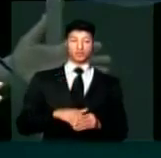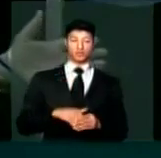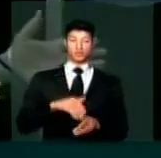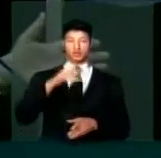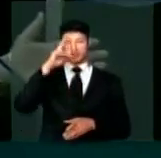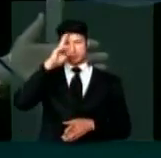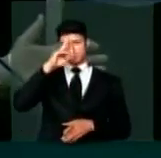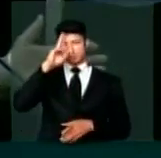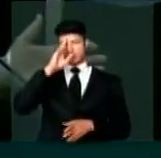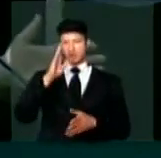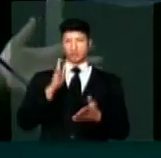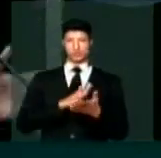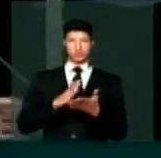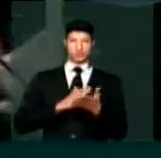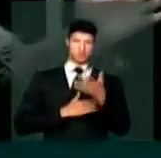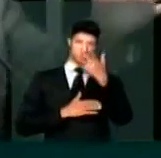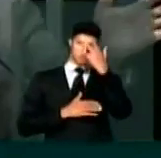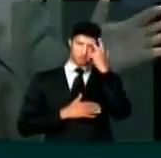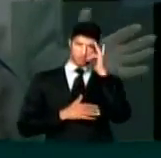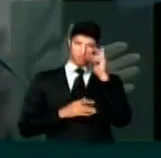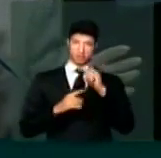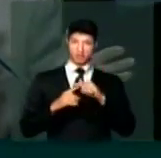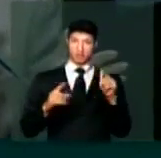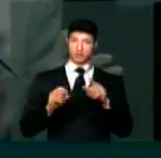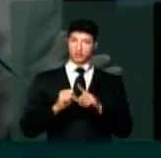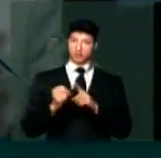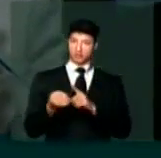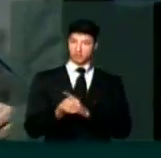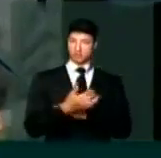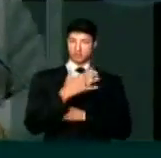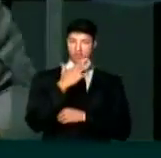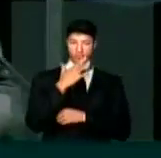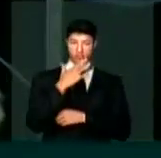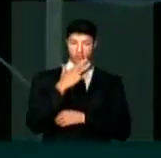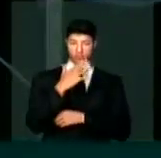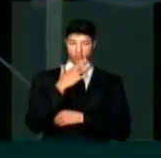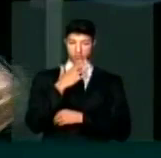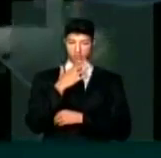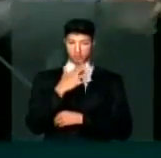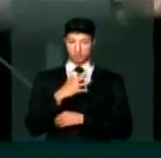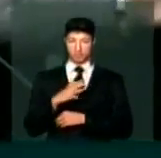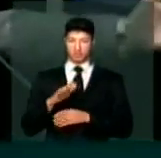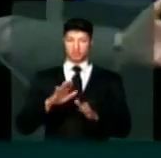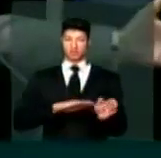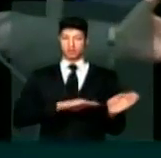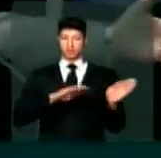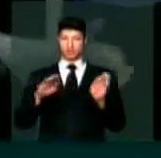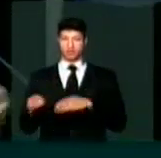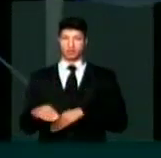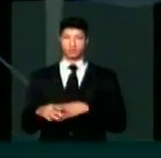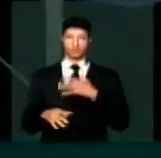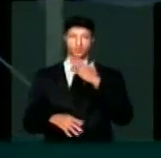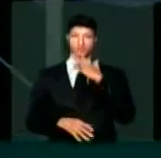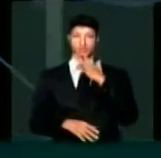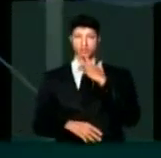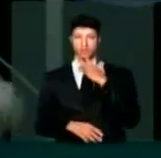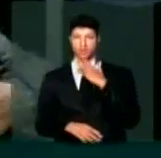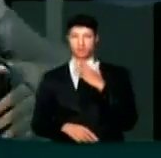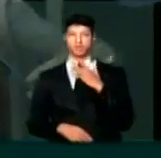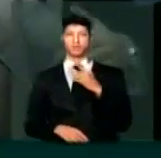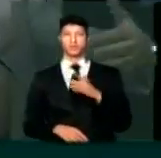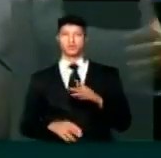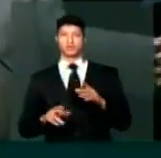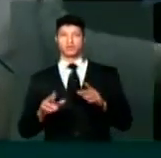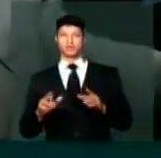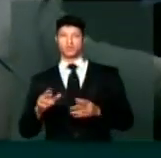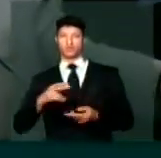na memória de alguns, mas a socialização do conhecimento, a transferência do conhecimento,